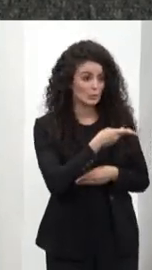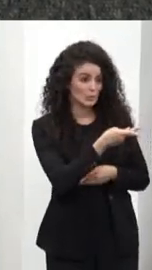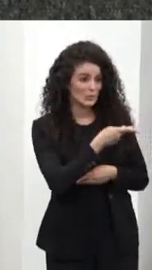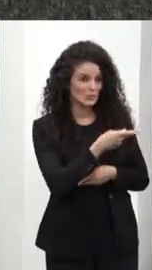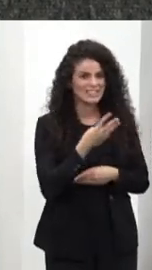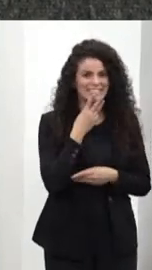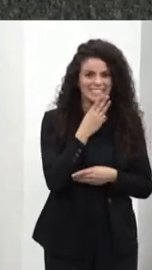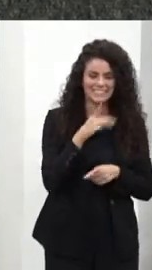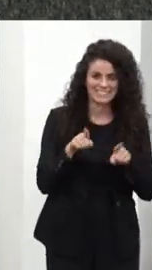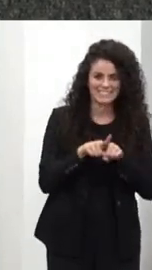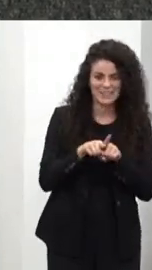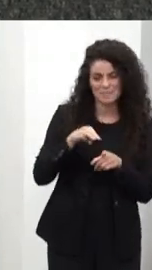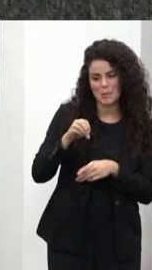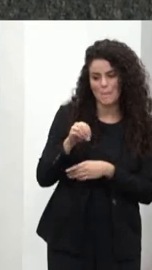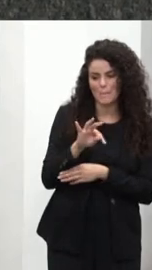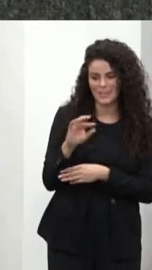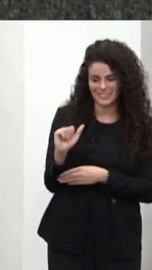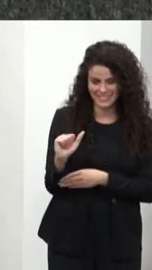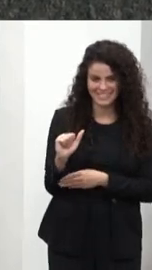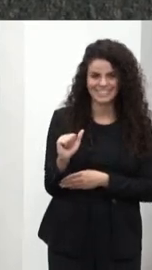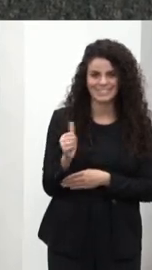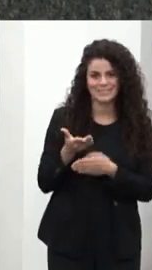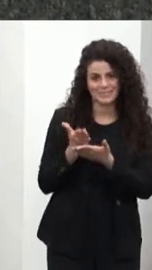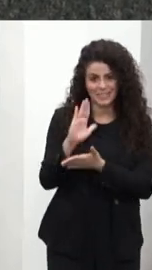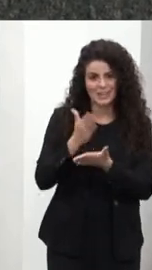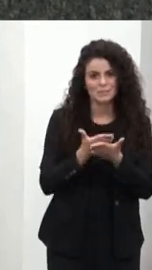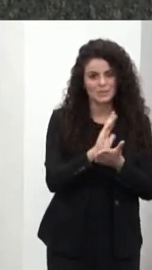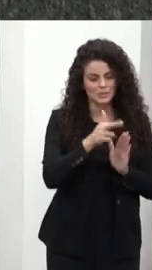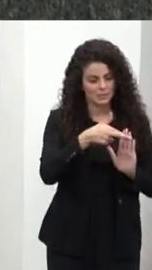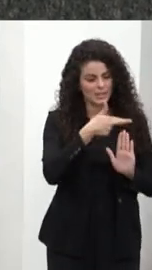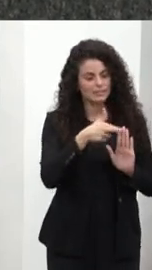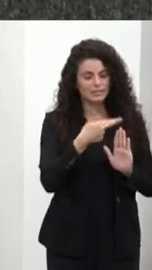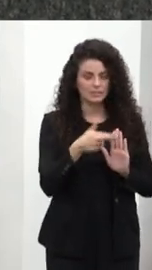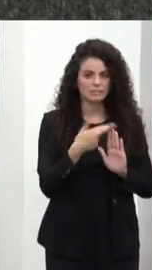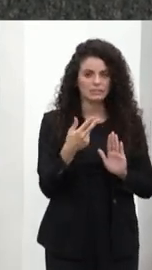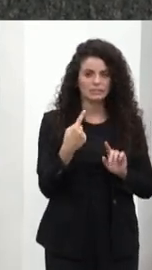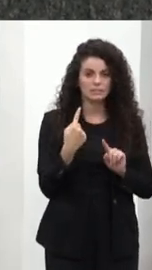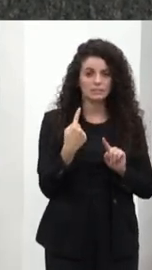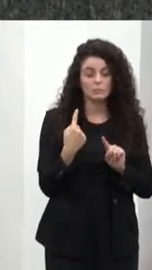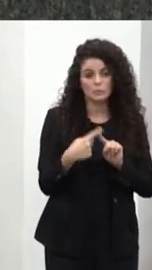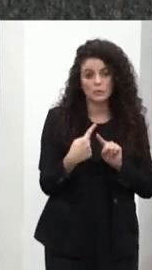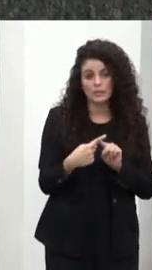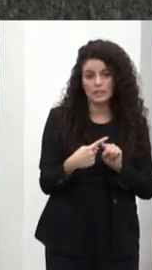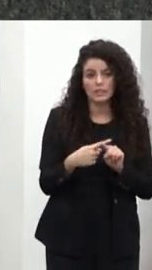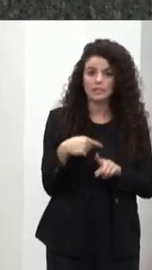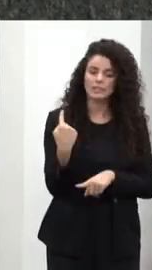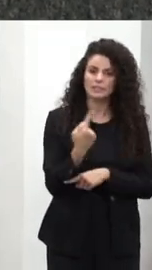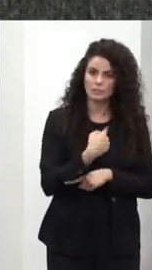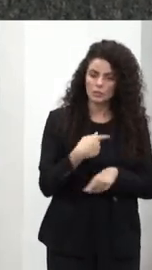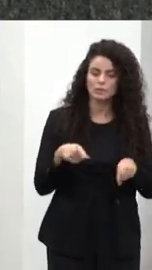provar esse requerimento então né E também nós vamos apresentar um outro